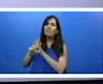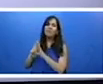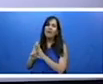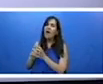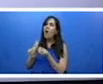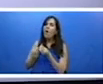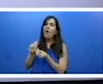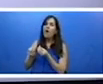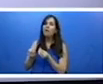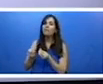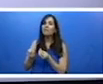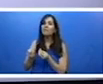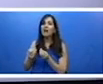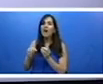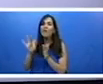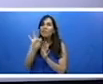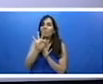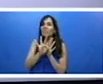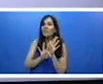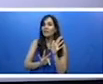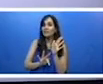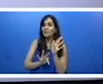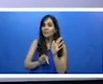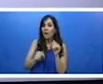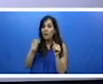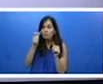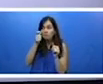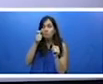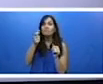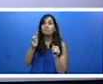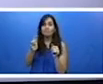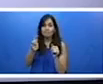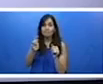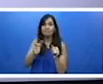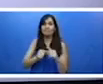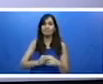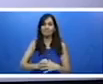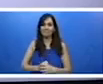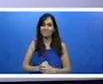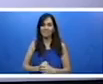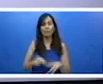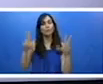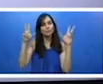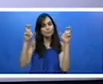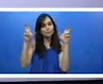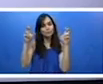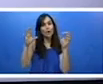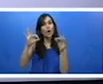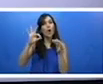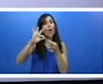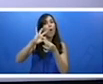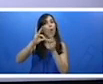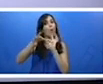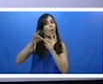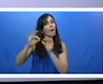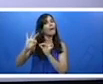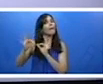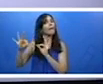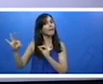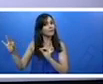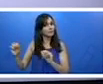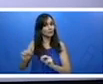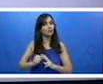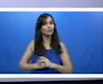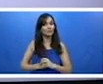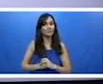e, ao mesmo tempo, desperte o interesse do leitor. Obviamente, tem que ser um título coerente com o assunto. E